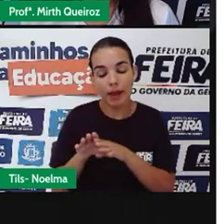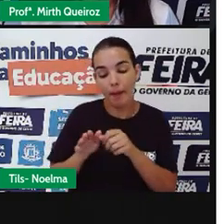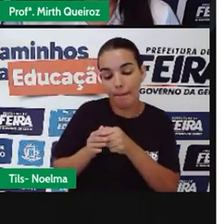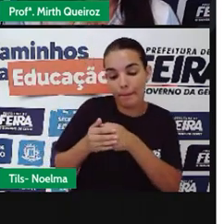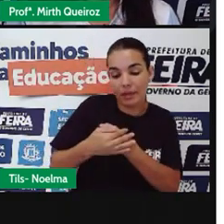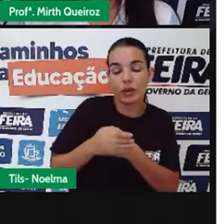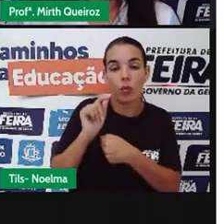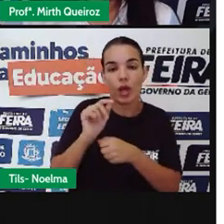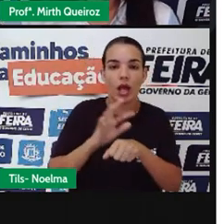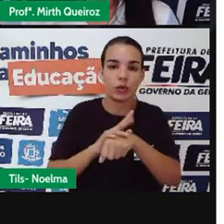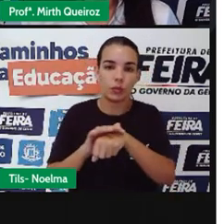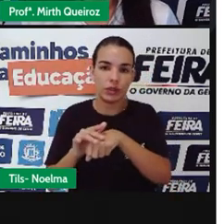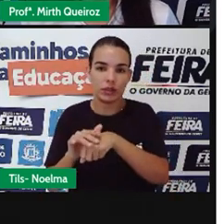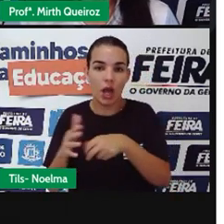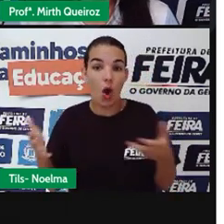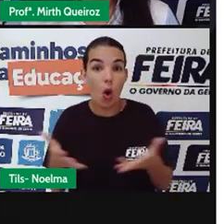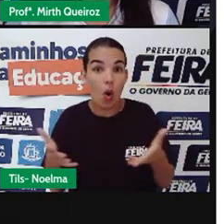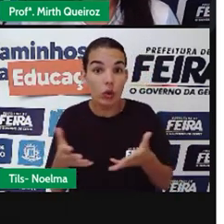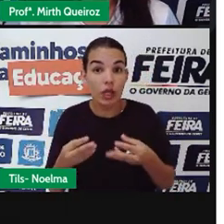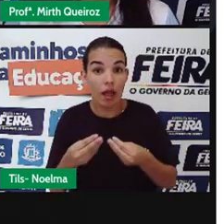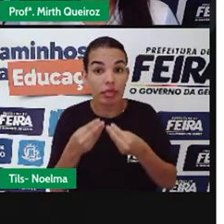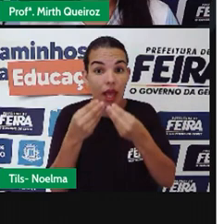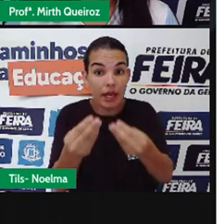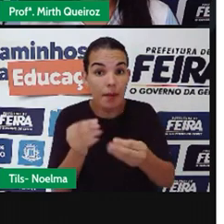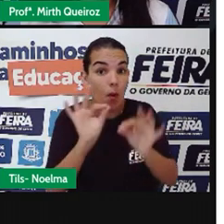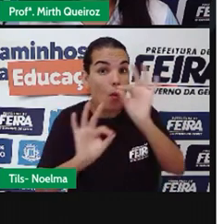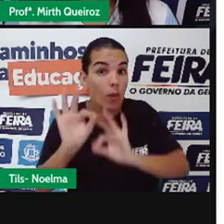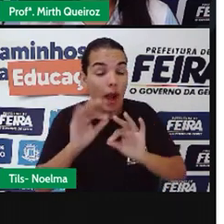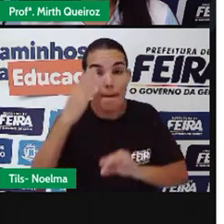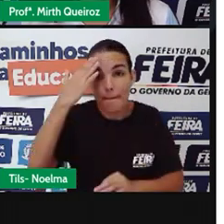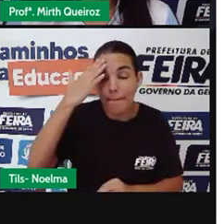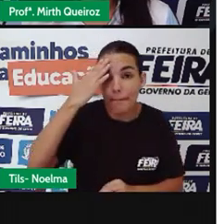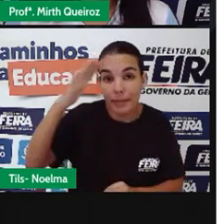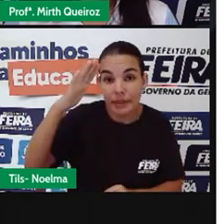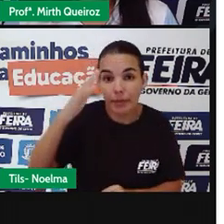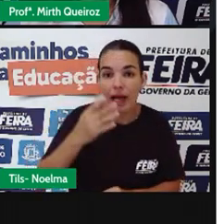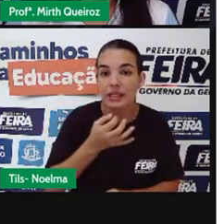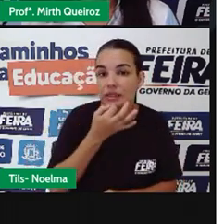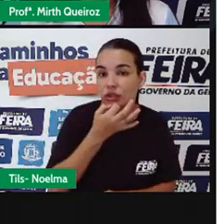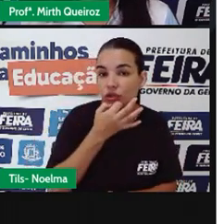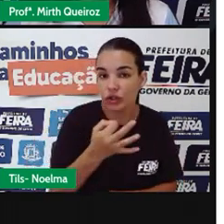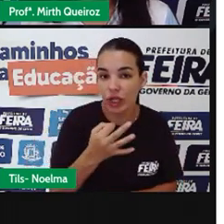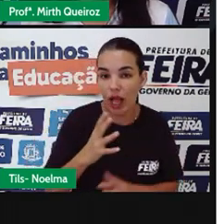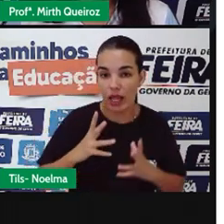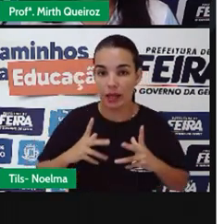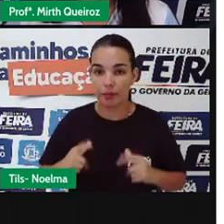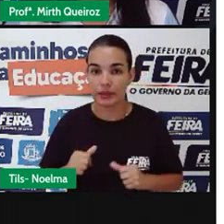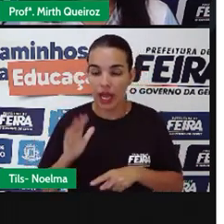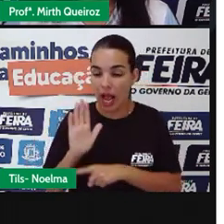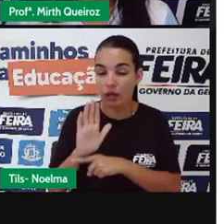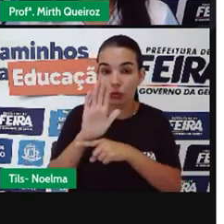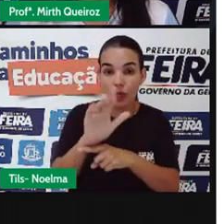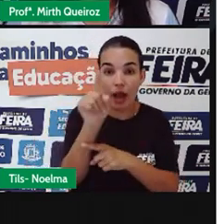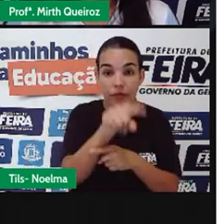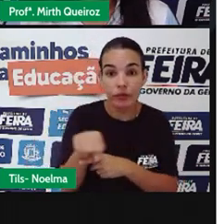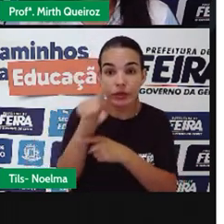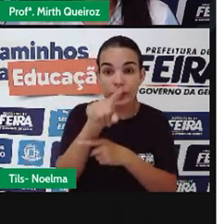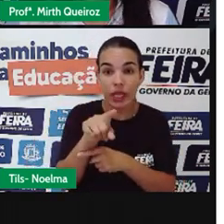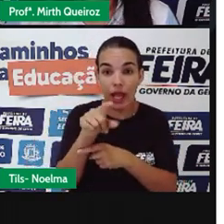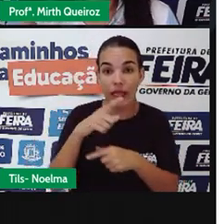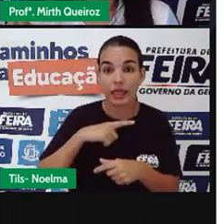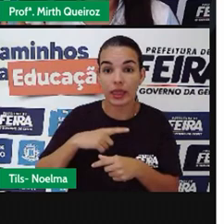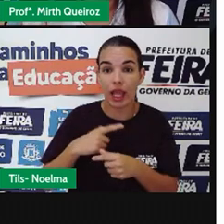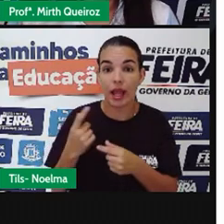hoje e daremos as principais dicas de higiene que irão lhe ajudar na prevenção contra doenças e